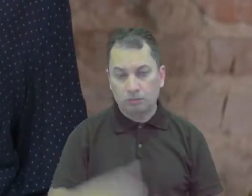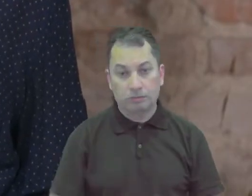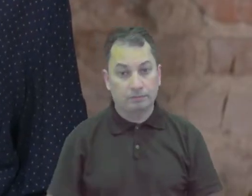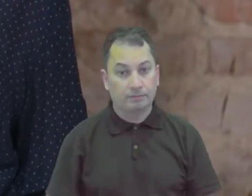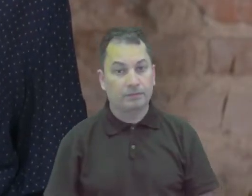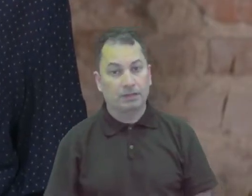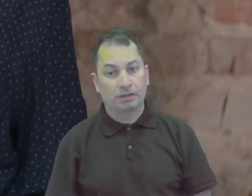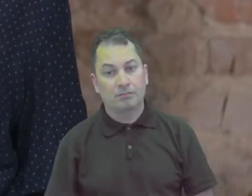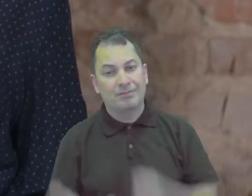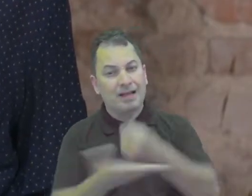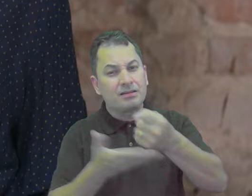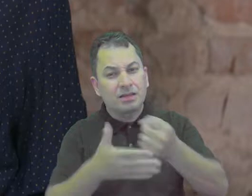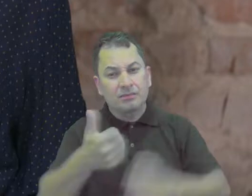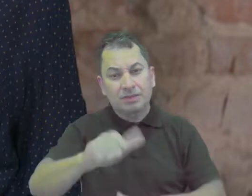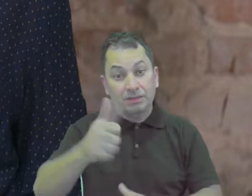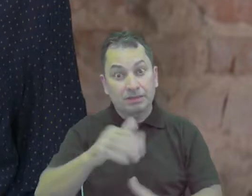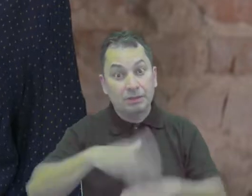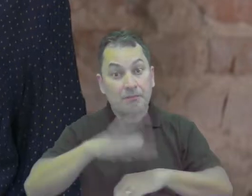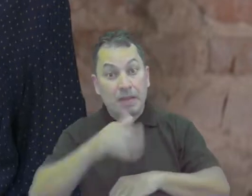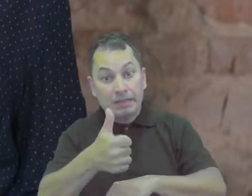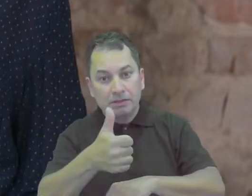mais de 14 mil artigos,